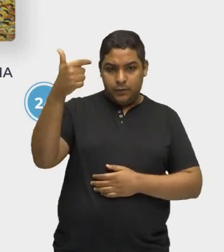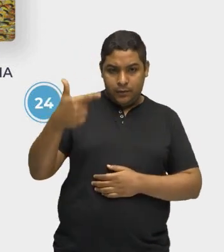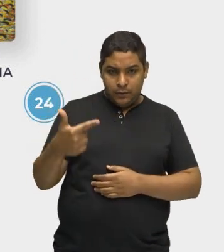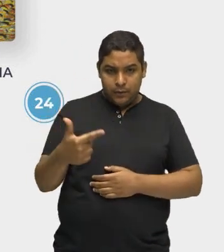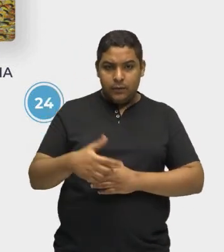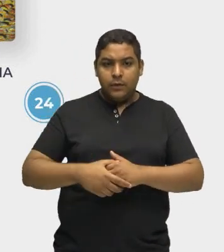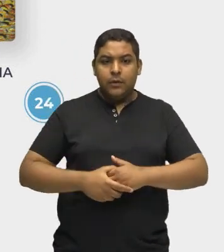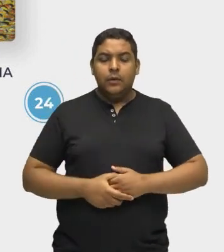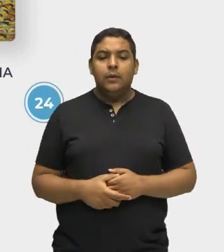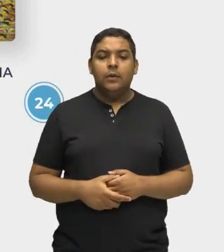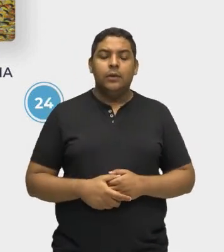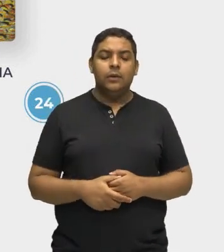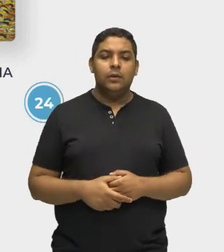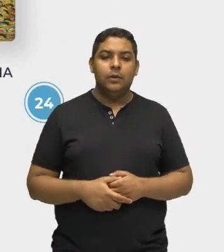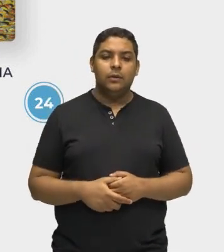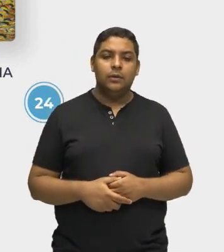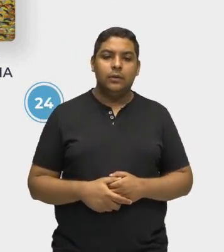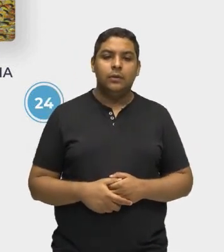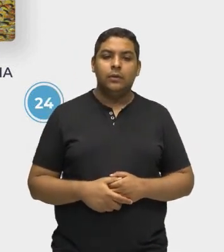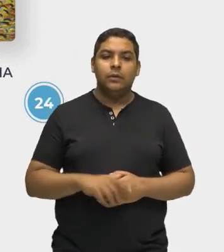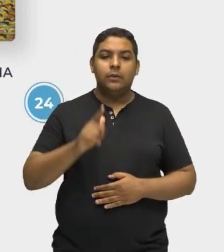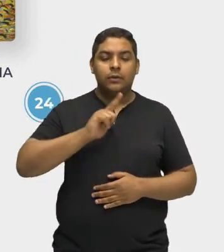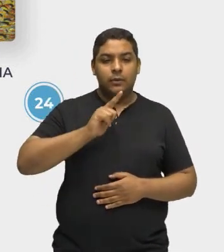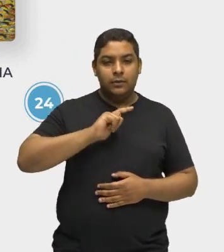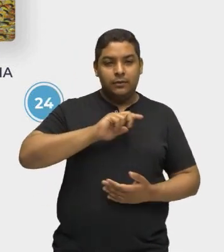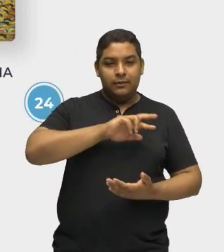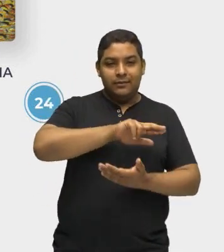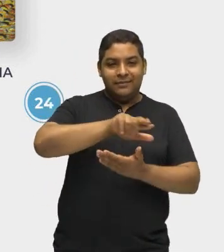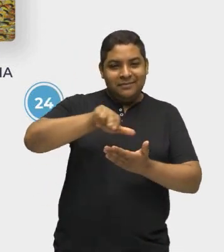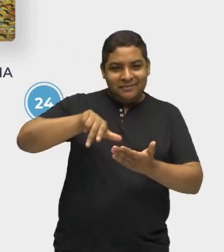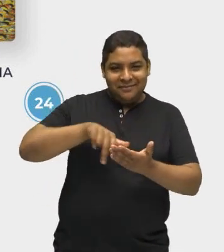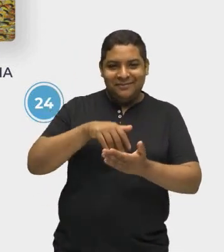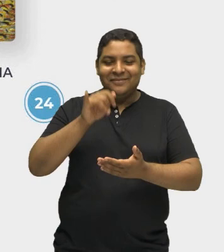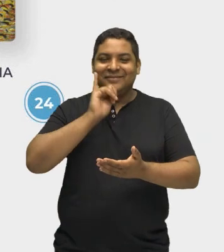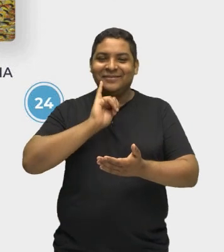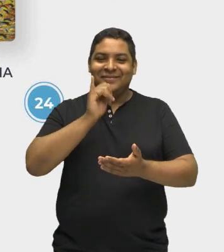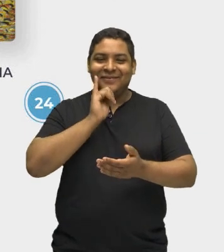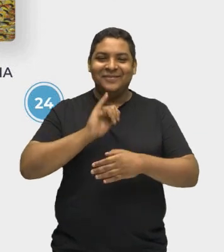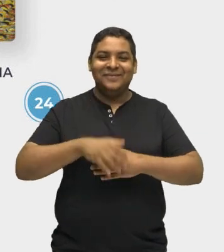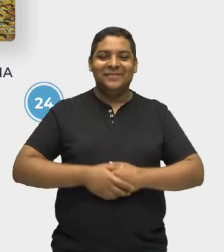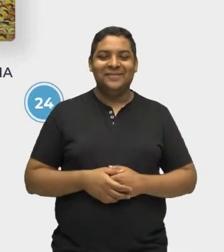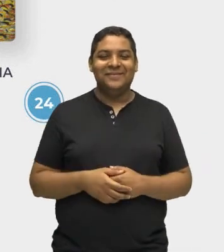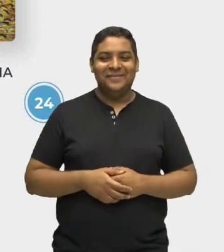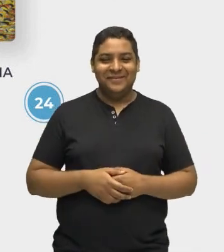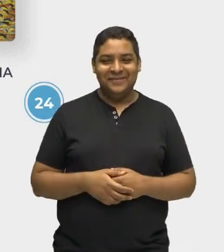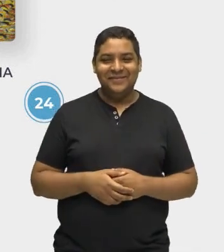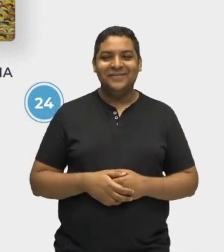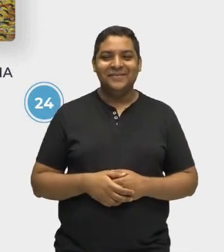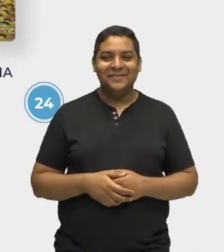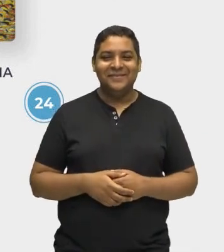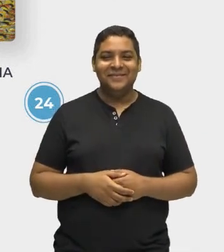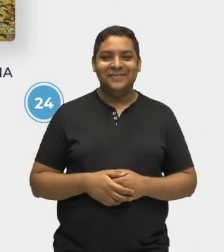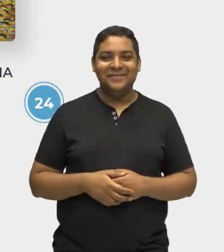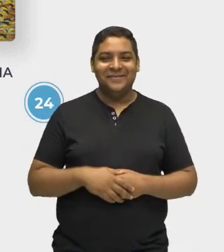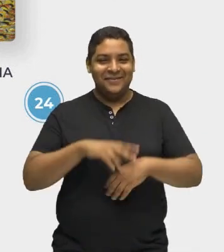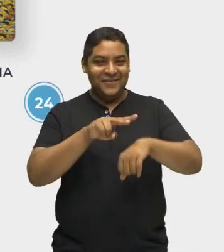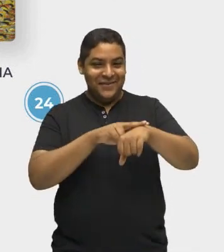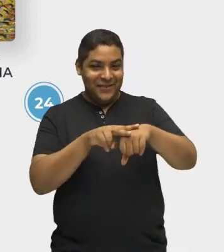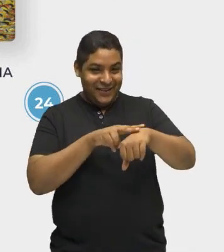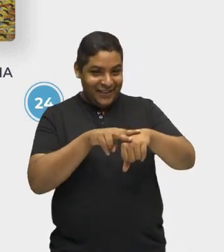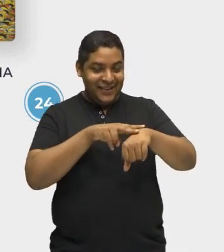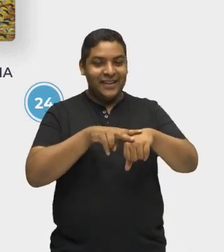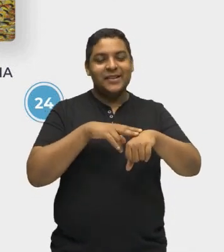nós demos vários exemplos, falou do vermelho arroxeado, do amarelo esverdeado, amarelo alaranjado. Então, vocês poderiam...